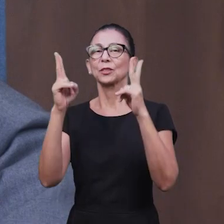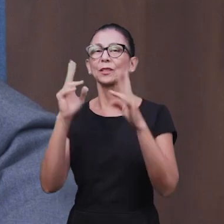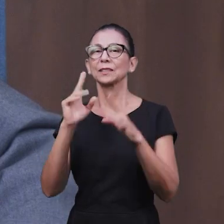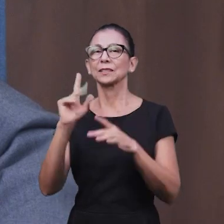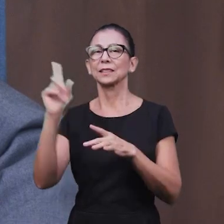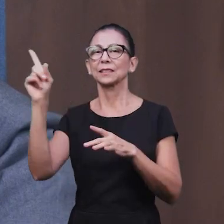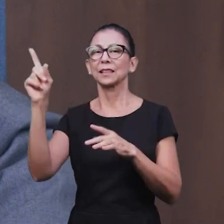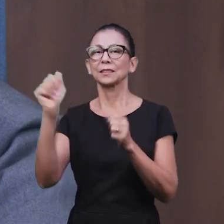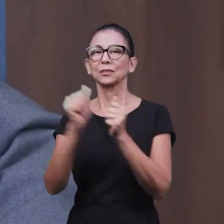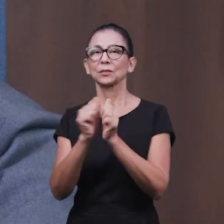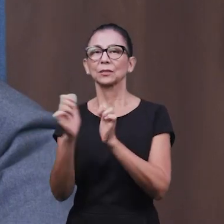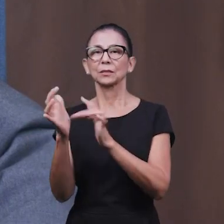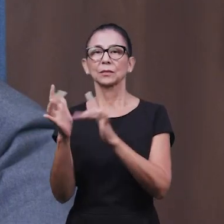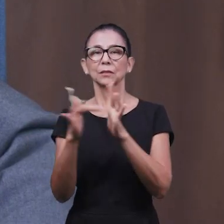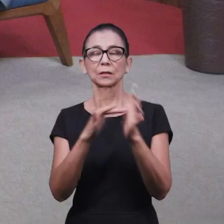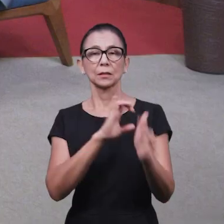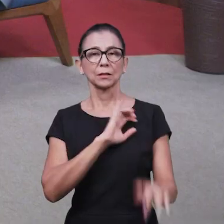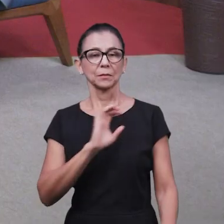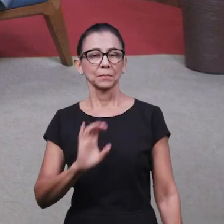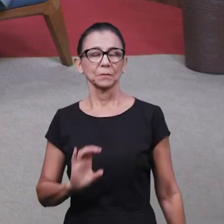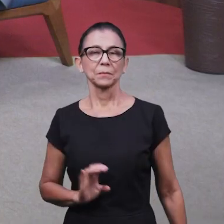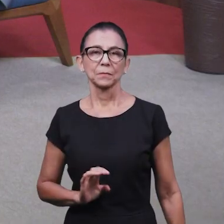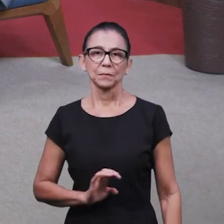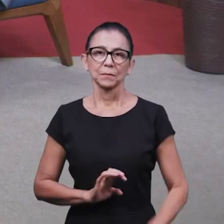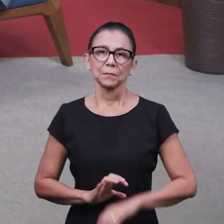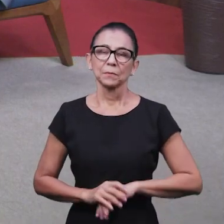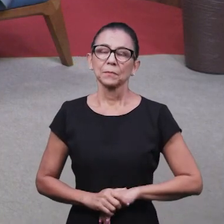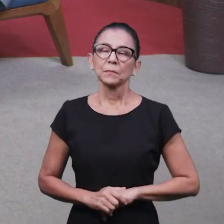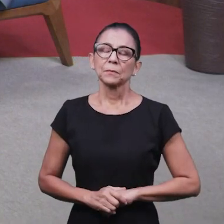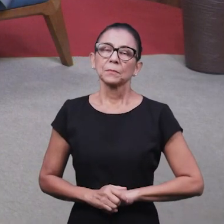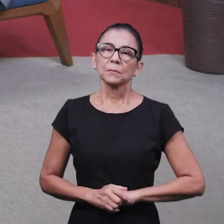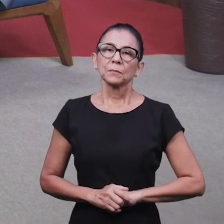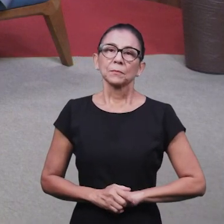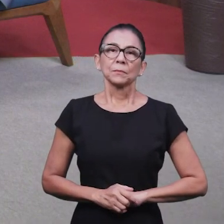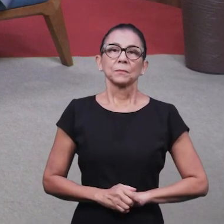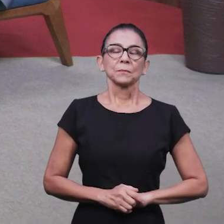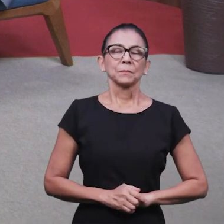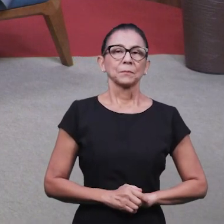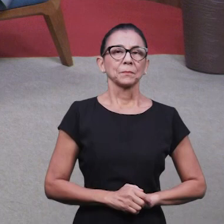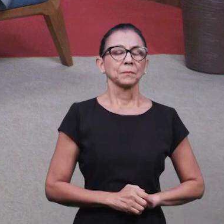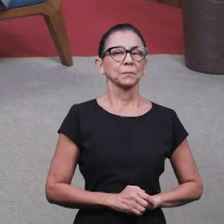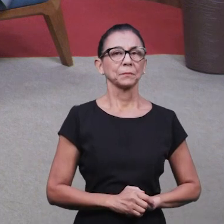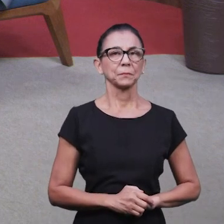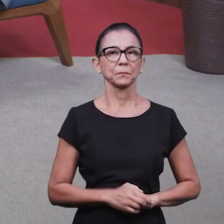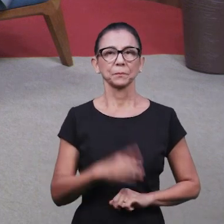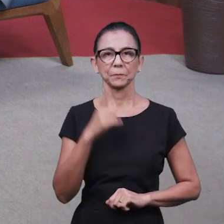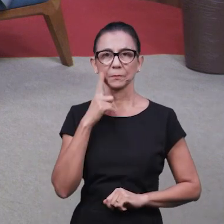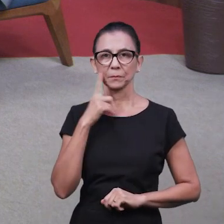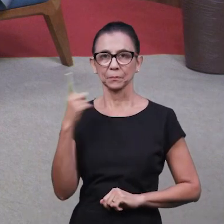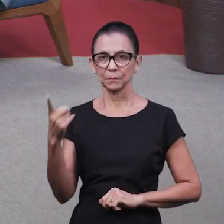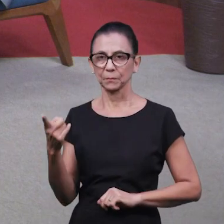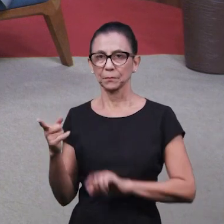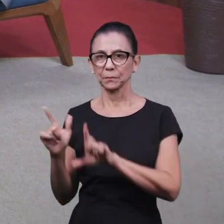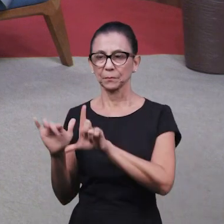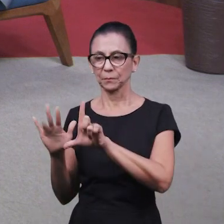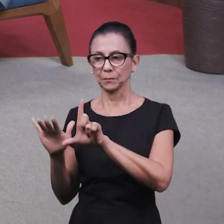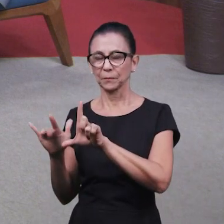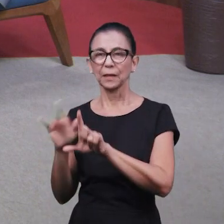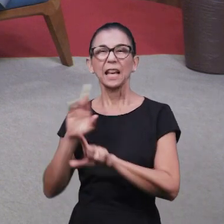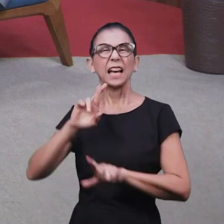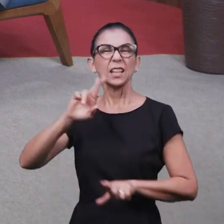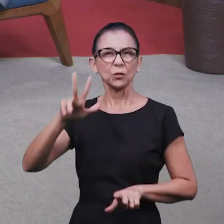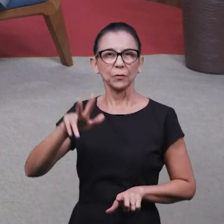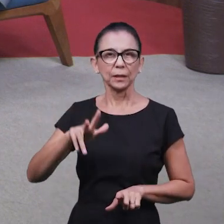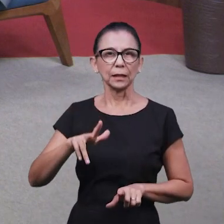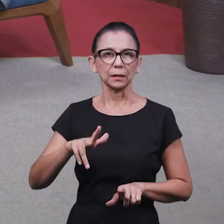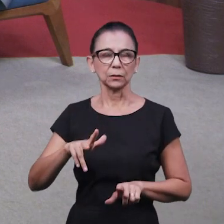Cristo. Glória a Jesus, Glória louvado a Deus. seja o nome do Senhor. Muito bem. Vai aparecer agora na tela mais um QR Code. Ele é diferente